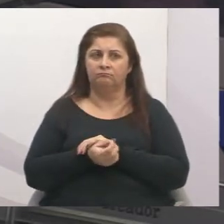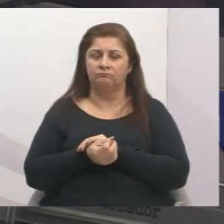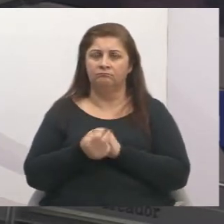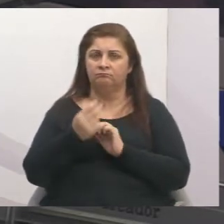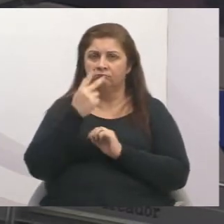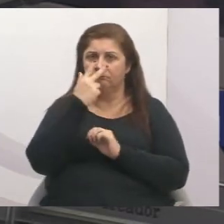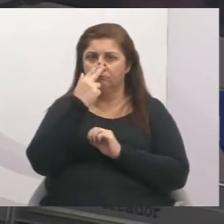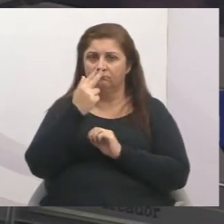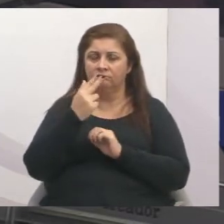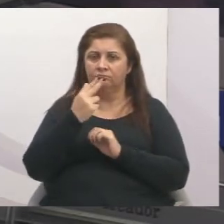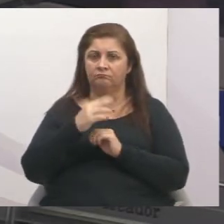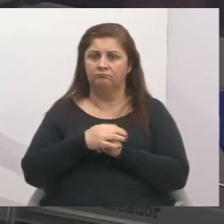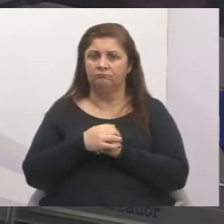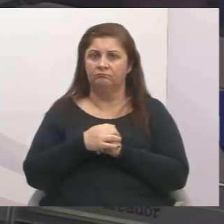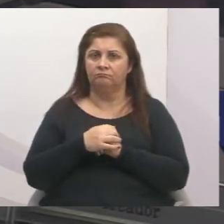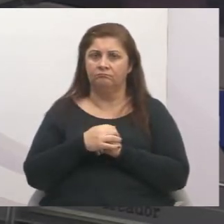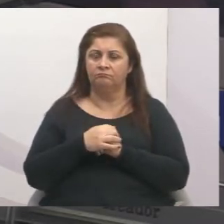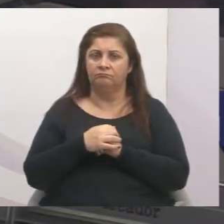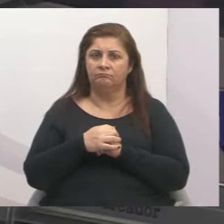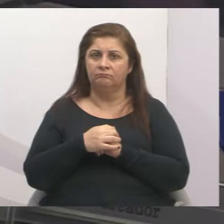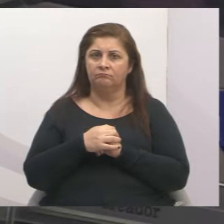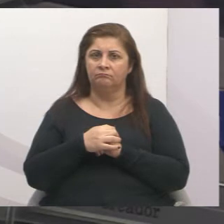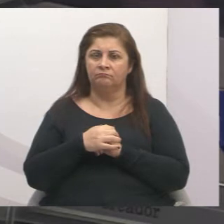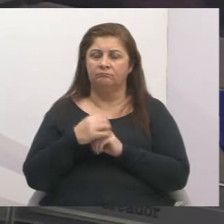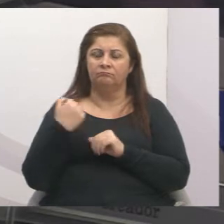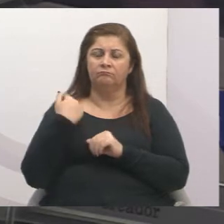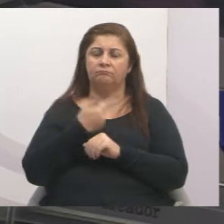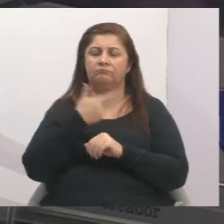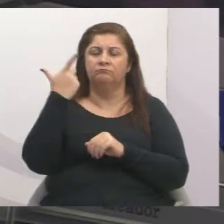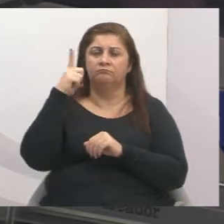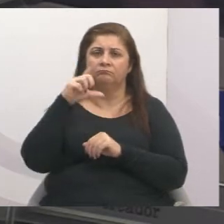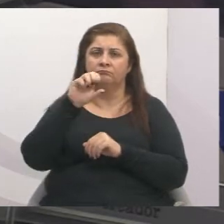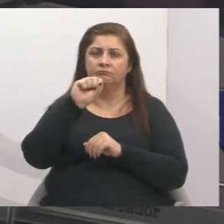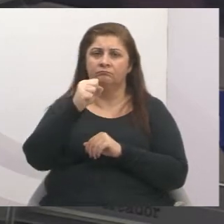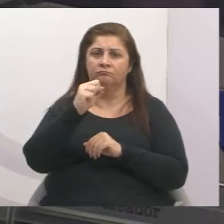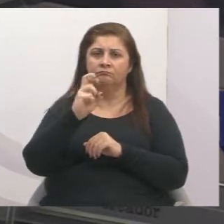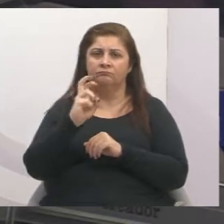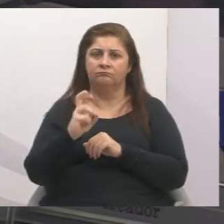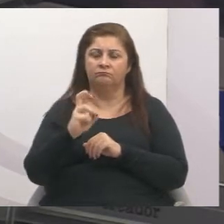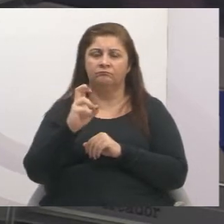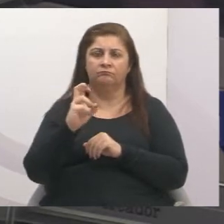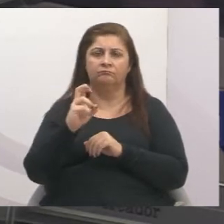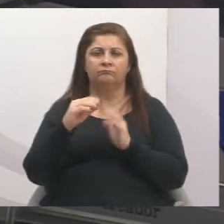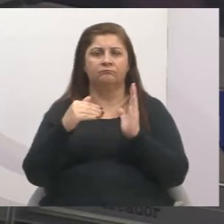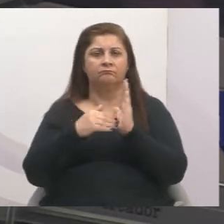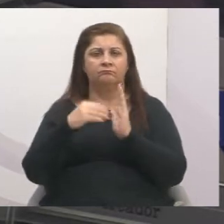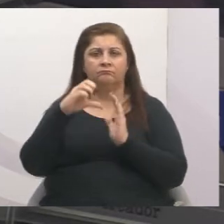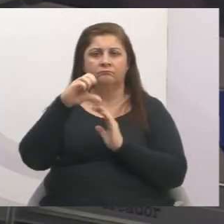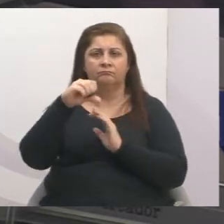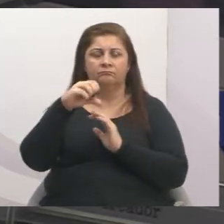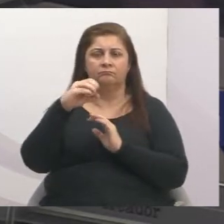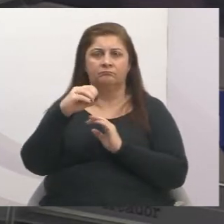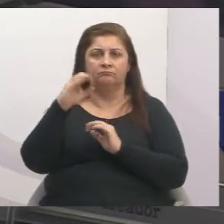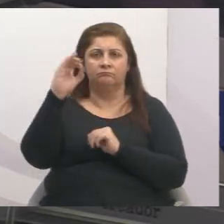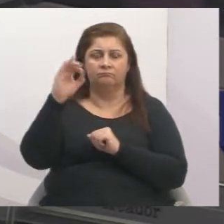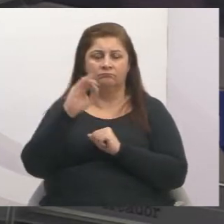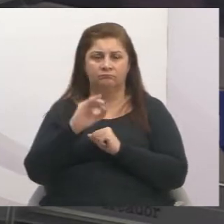gente chega em torno de 85% a 90% de pessoas que